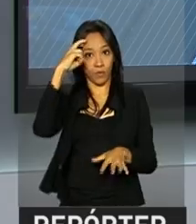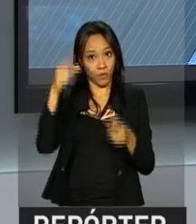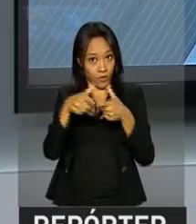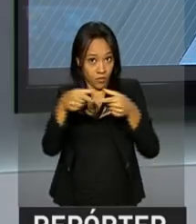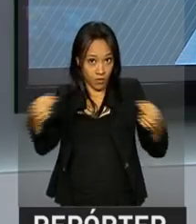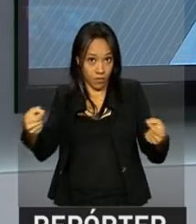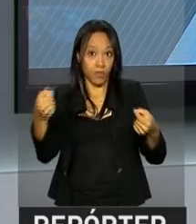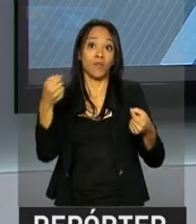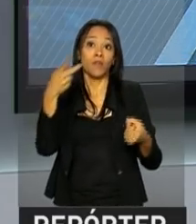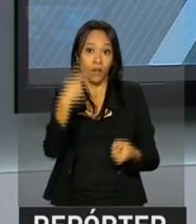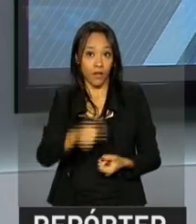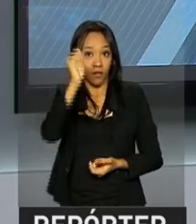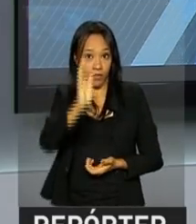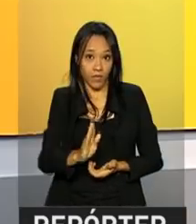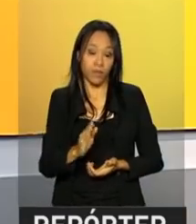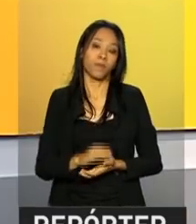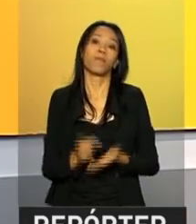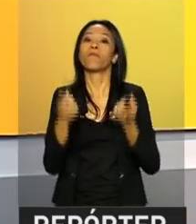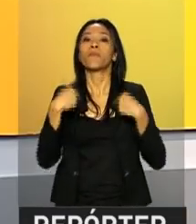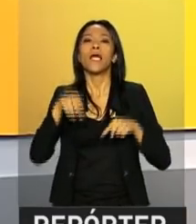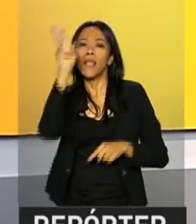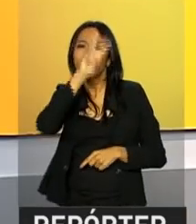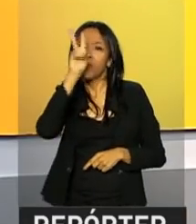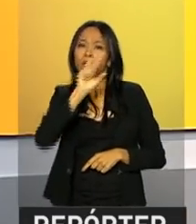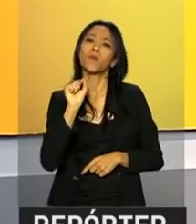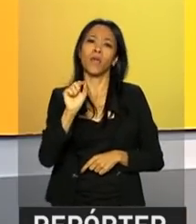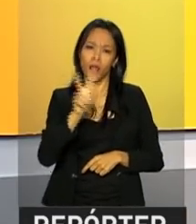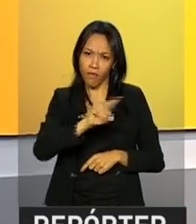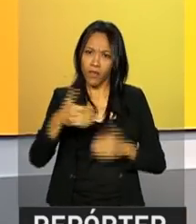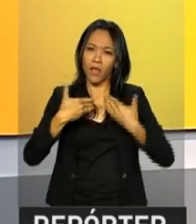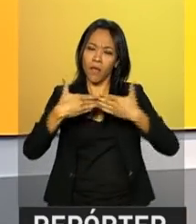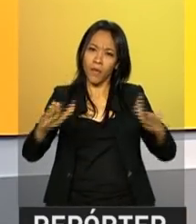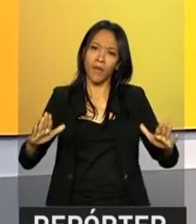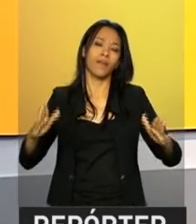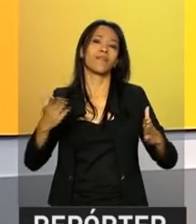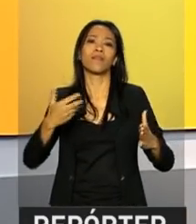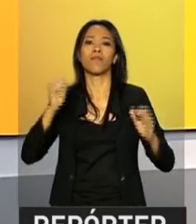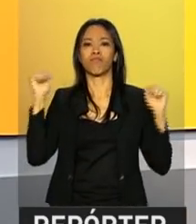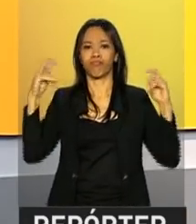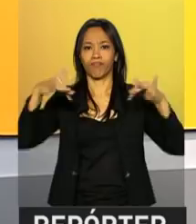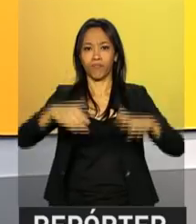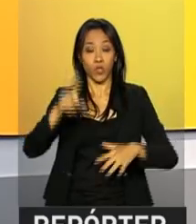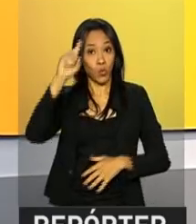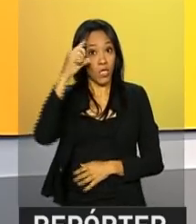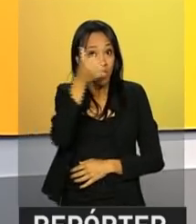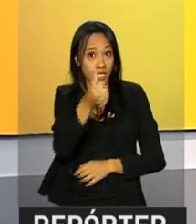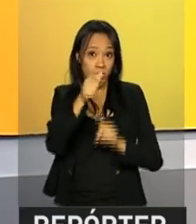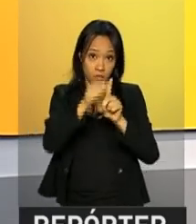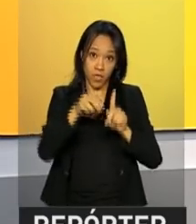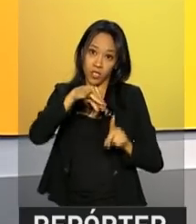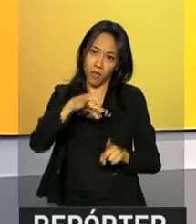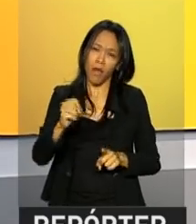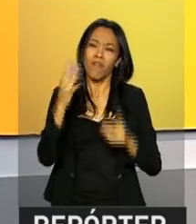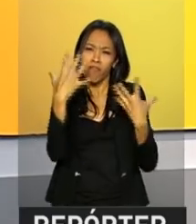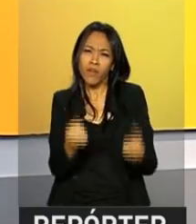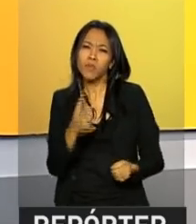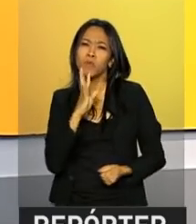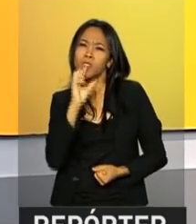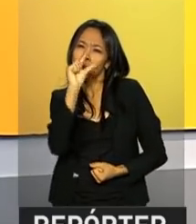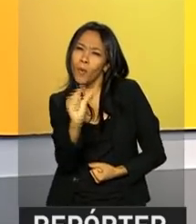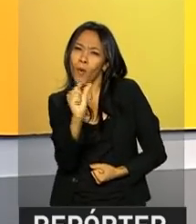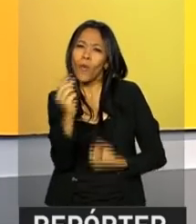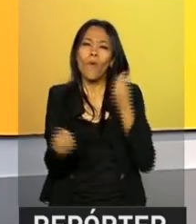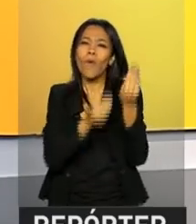cultura japonesa aqui no Brasil. Lembrando que ela vai estar aberta ao público a partir do dia 6 de maio. Vamos conhecer um pouco